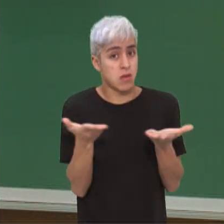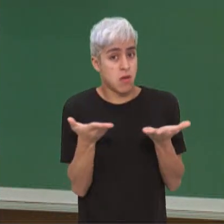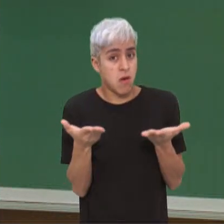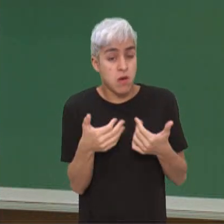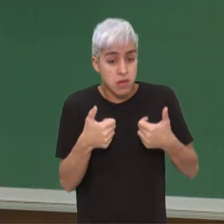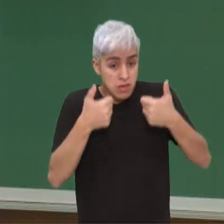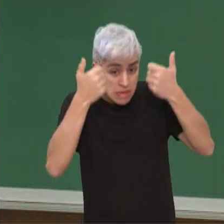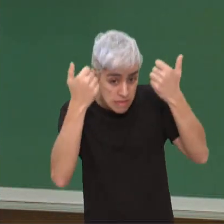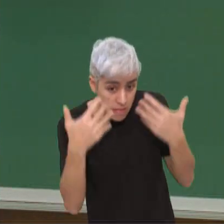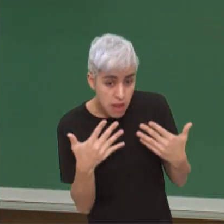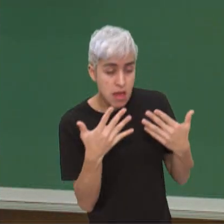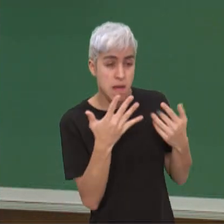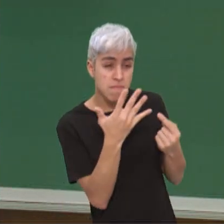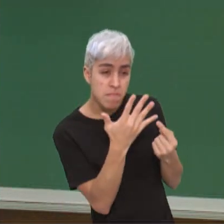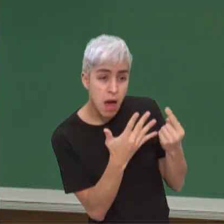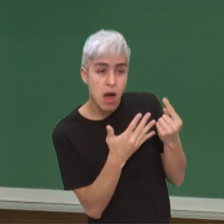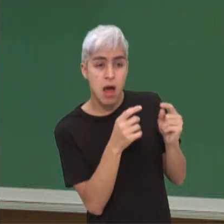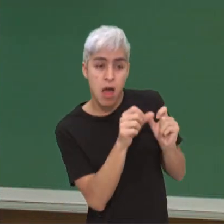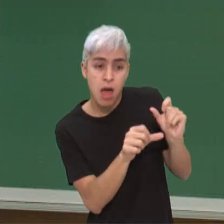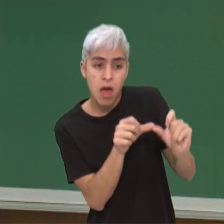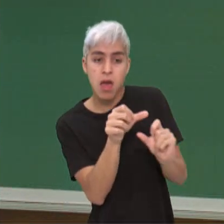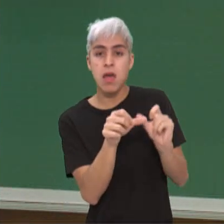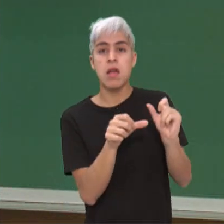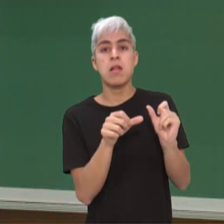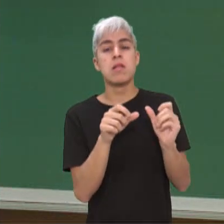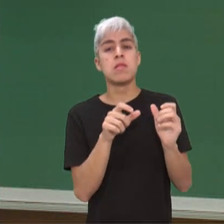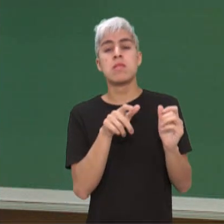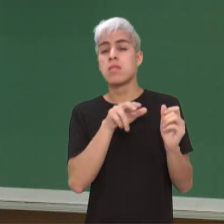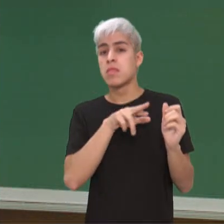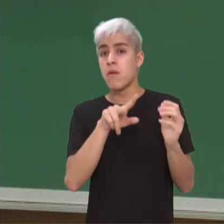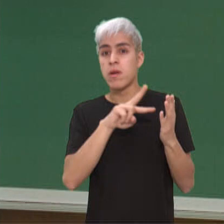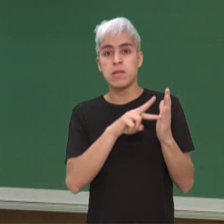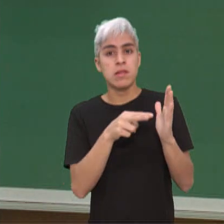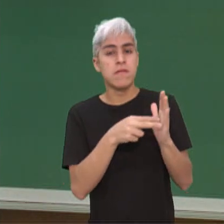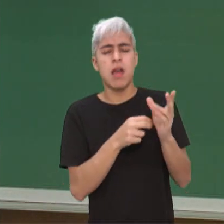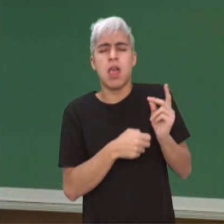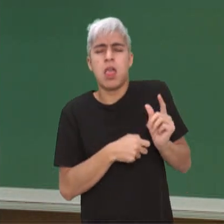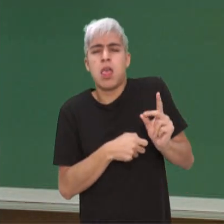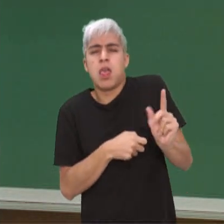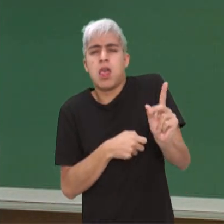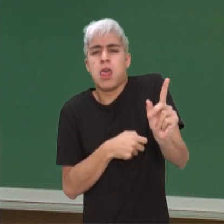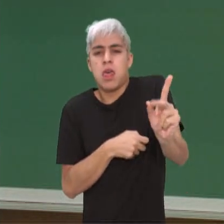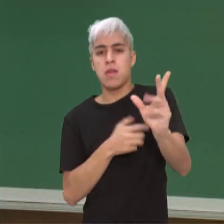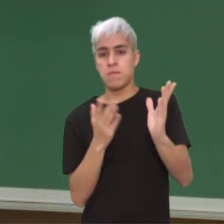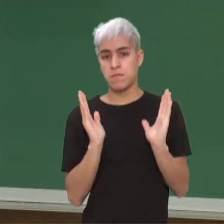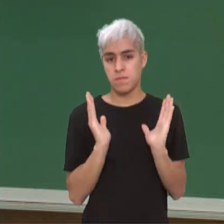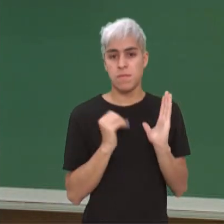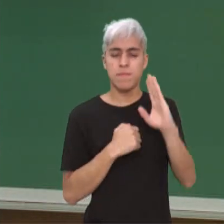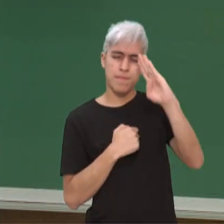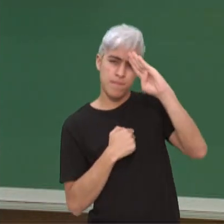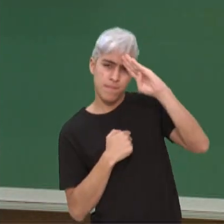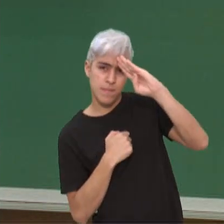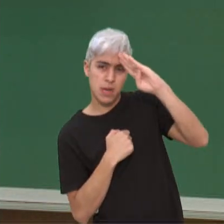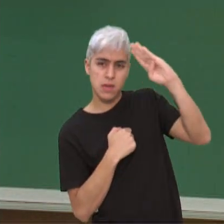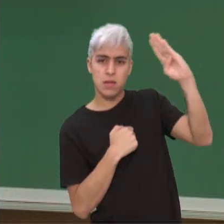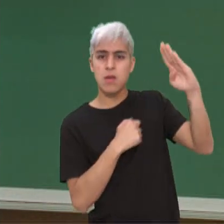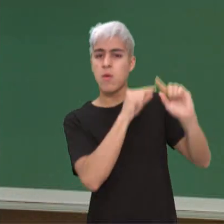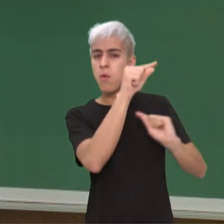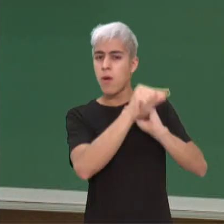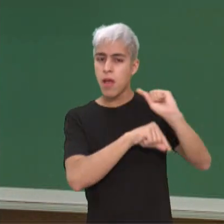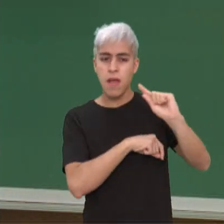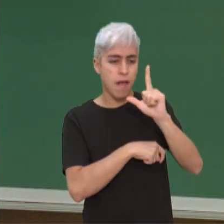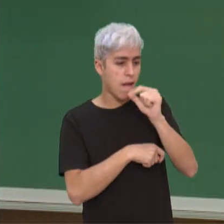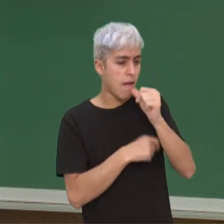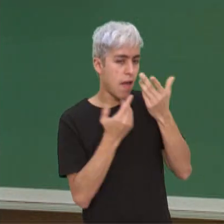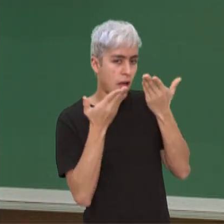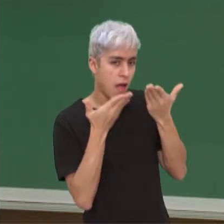falando que são renováveis, eles não são inesgotáveis, né? Especialmente aqui a questão da